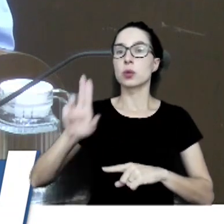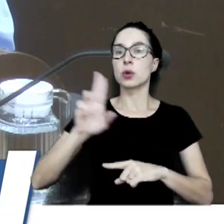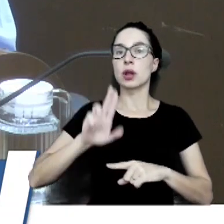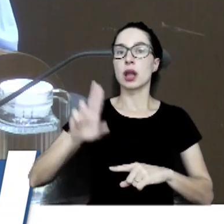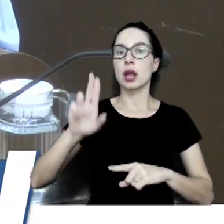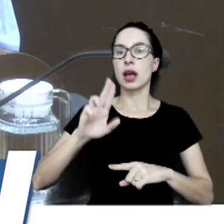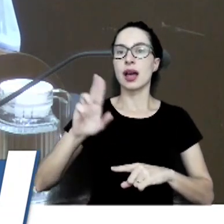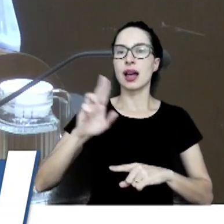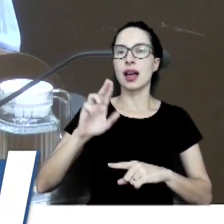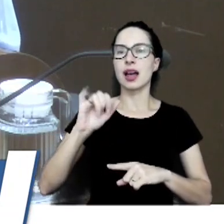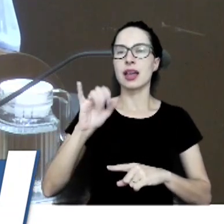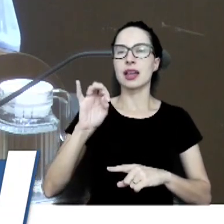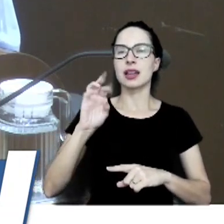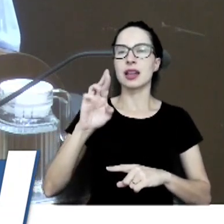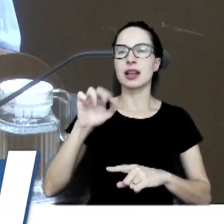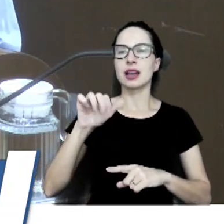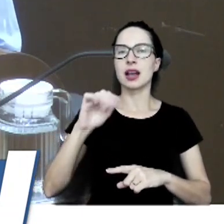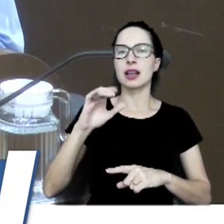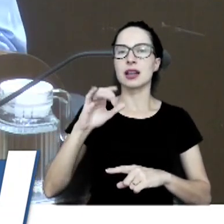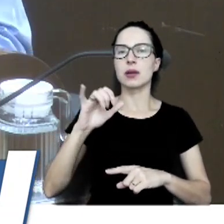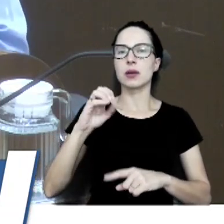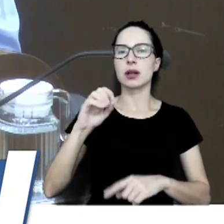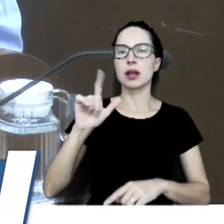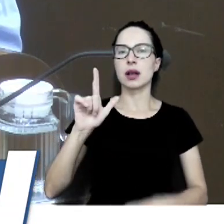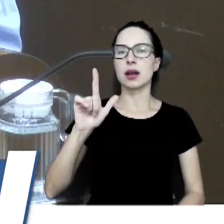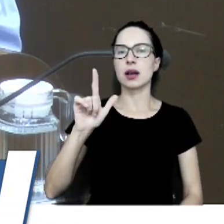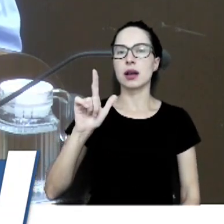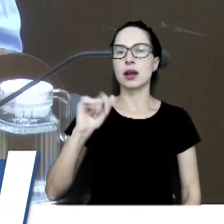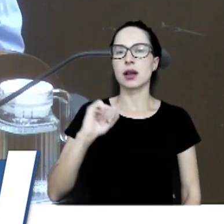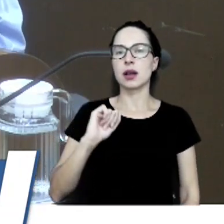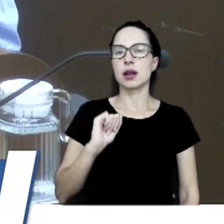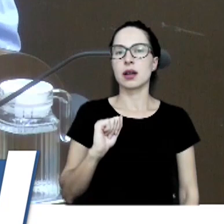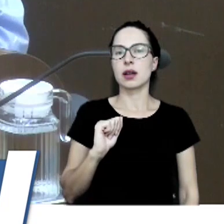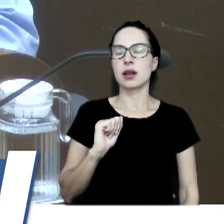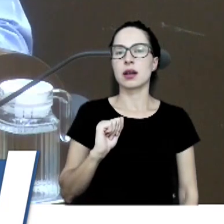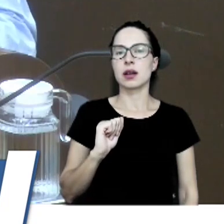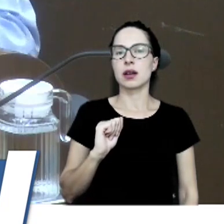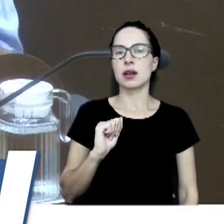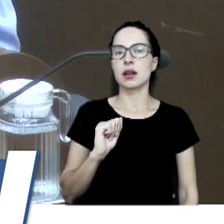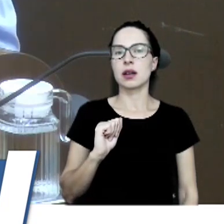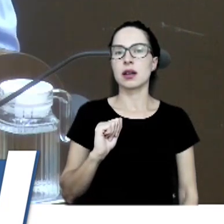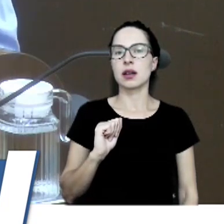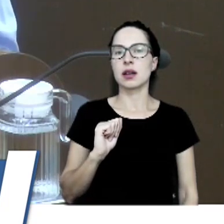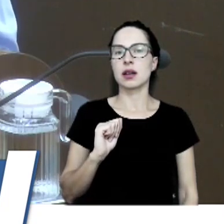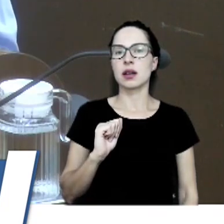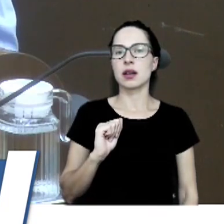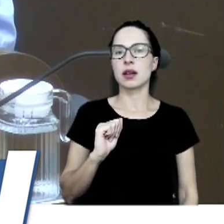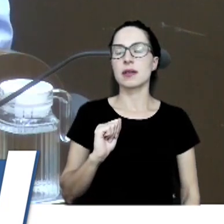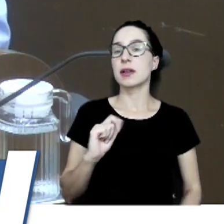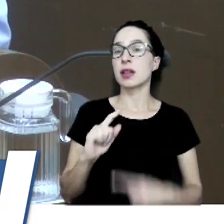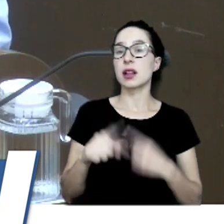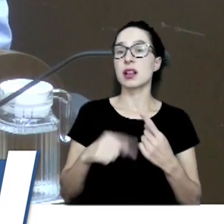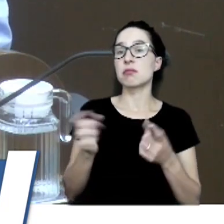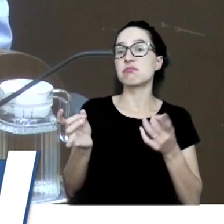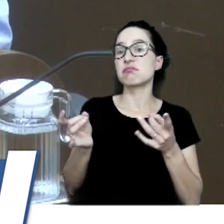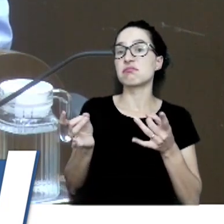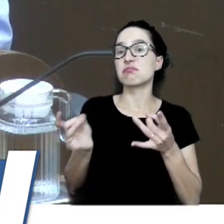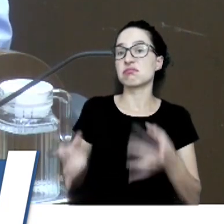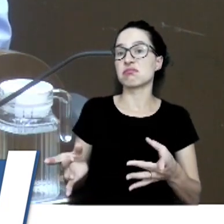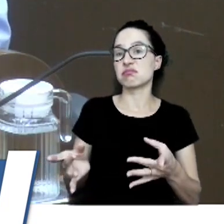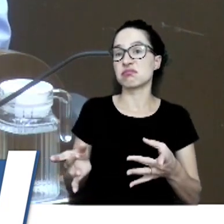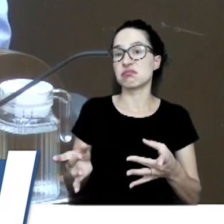um clube recreativo conforme é utilizado, e para o que foi destinado a área, quer